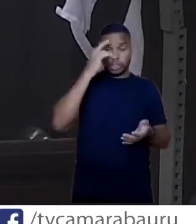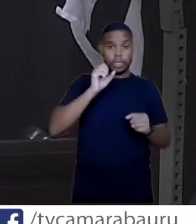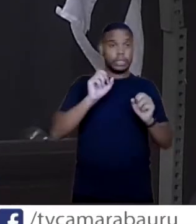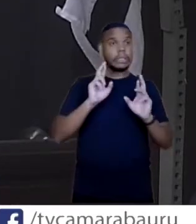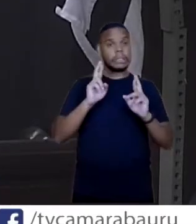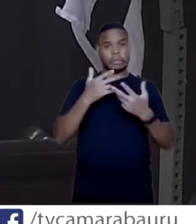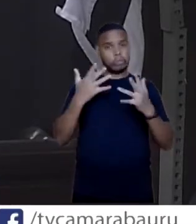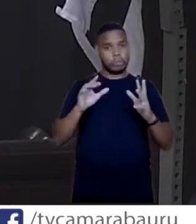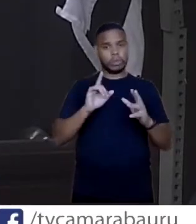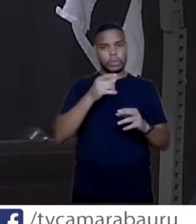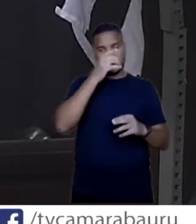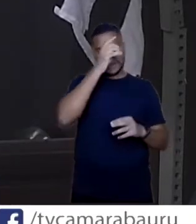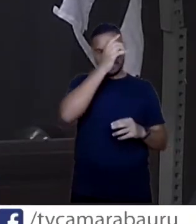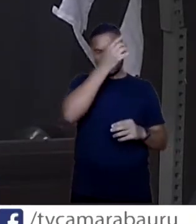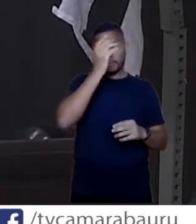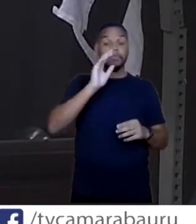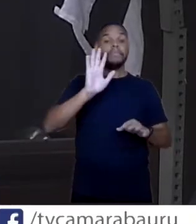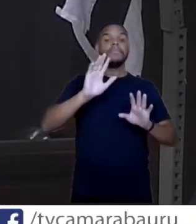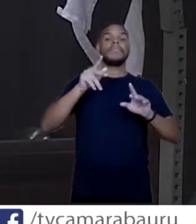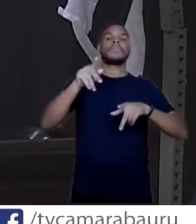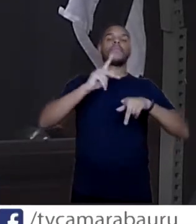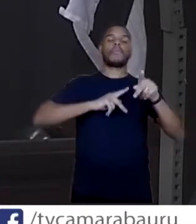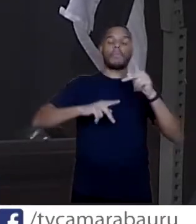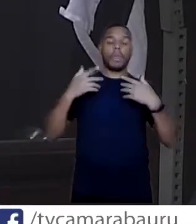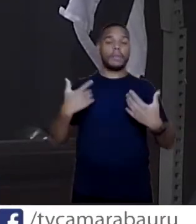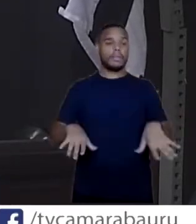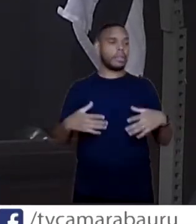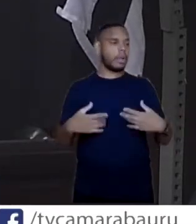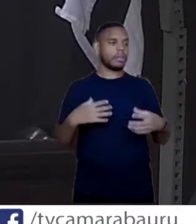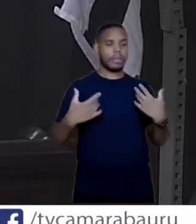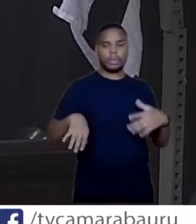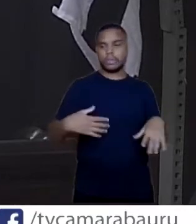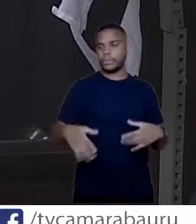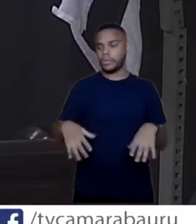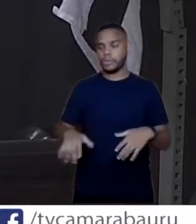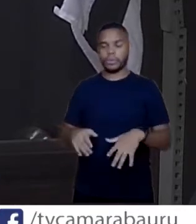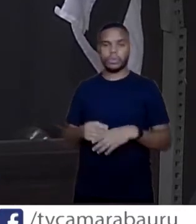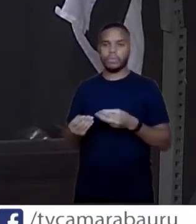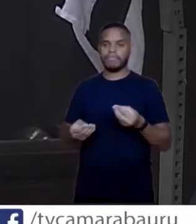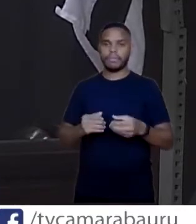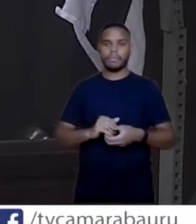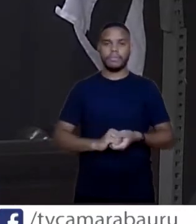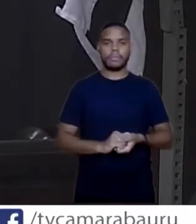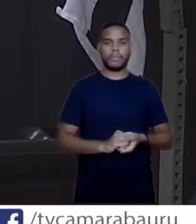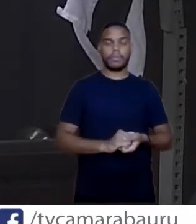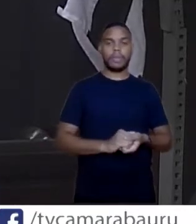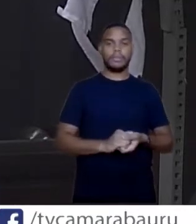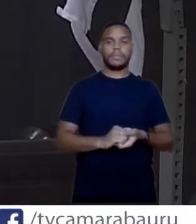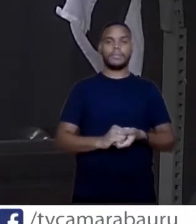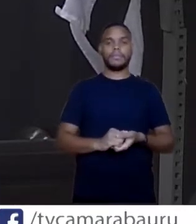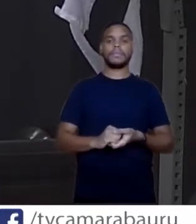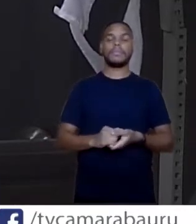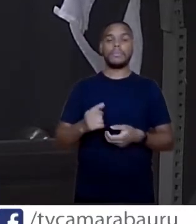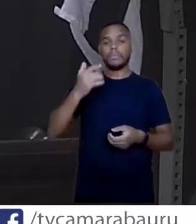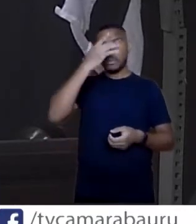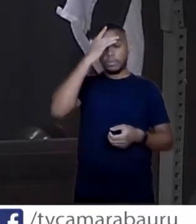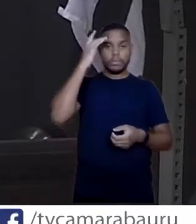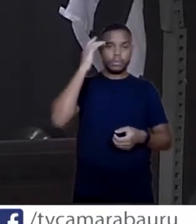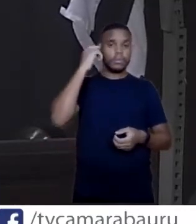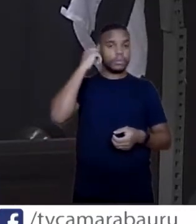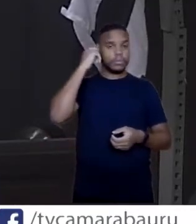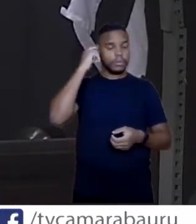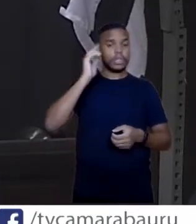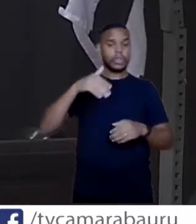pânico na população de se necessário e tem pessoas que já que eu tô passando circulando na rua